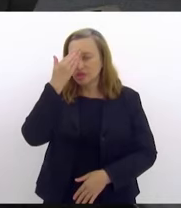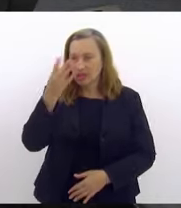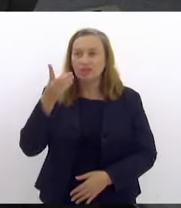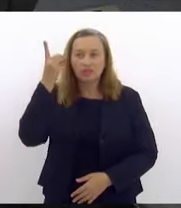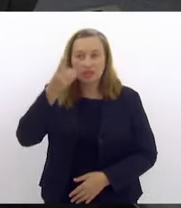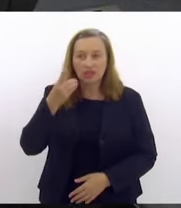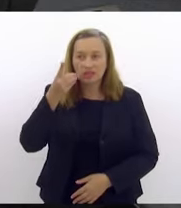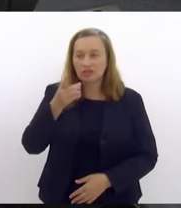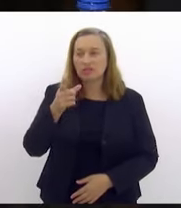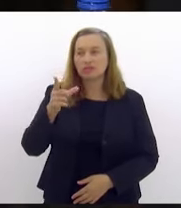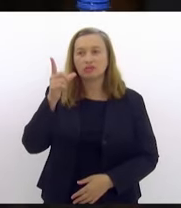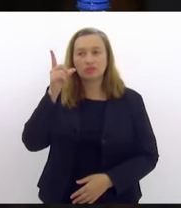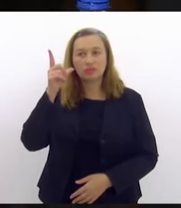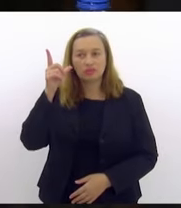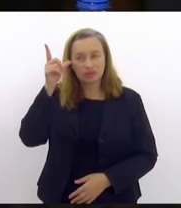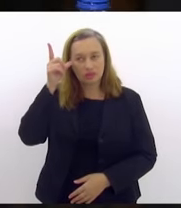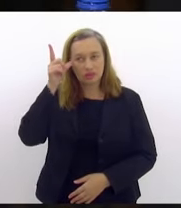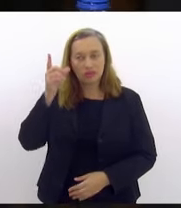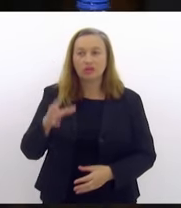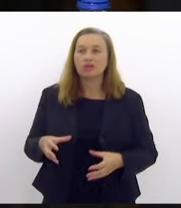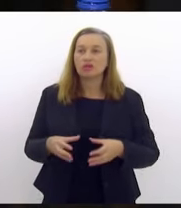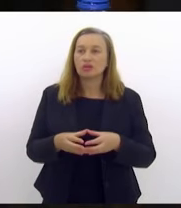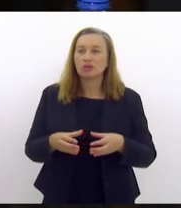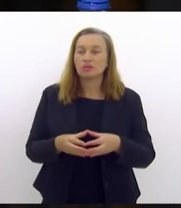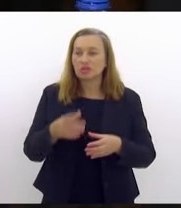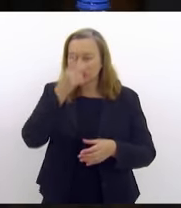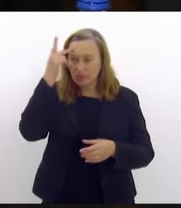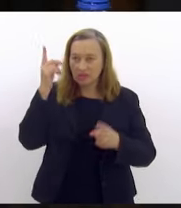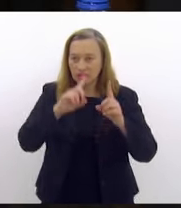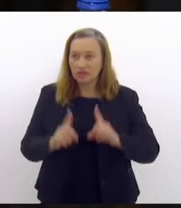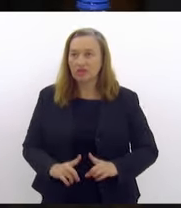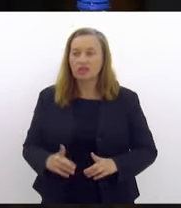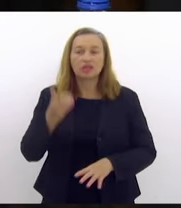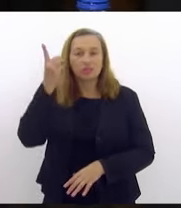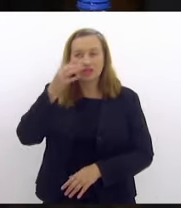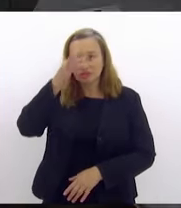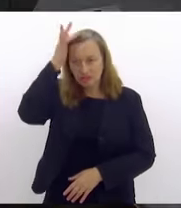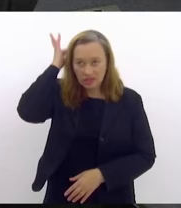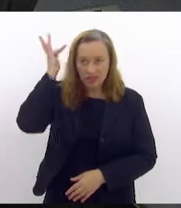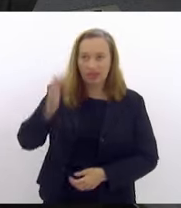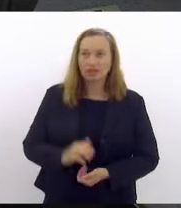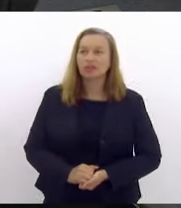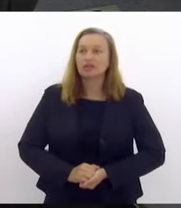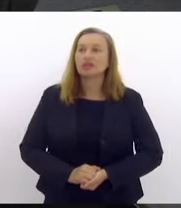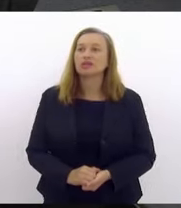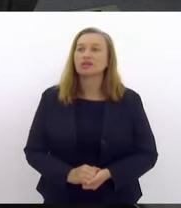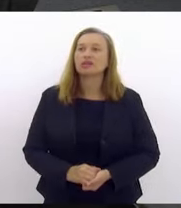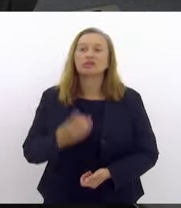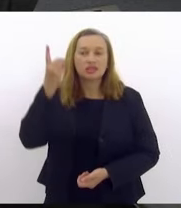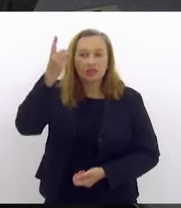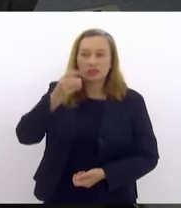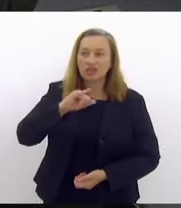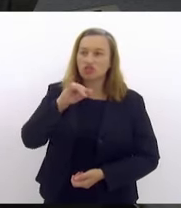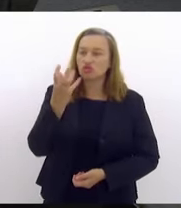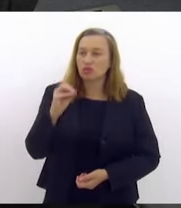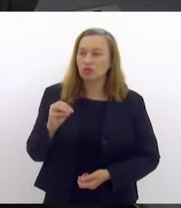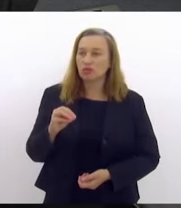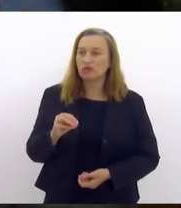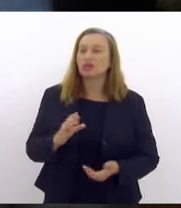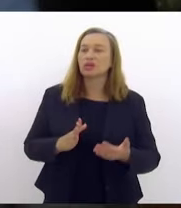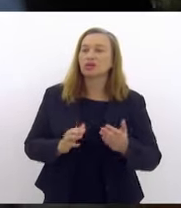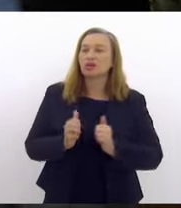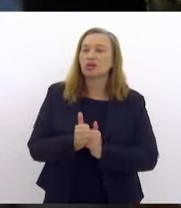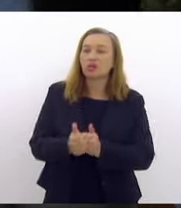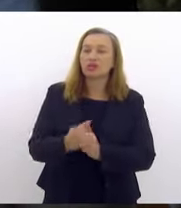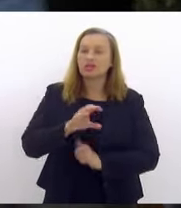Lucinha. Pela Comissão da Pessoa com Deficiência, deputado Fred Pacheco. Deputado Júlio Rocha. Acompanho o parecer da